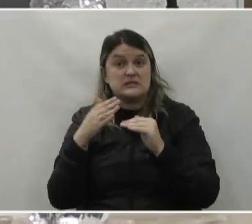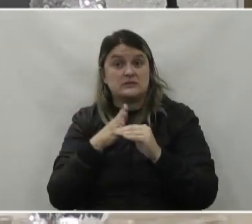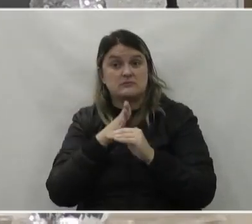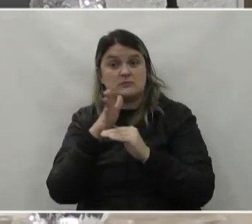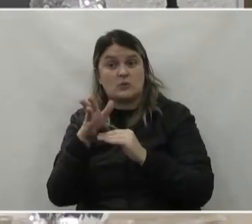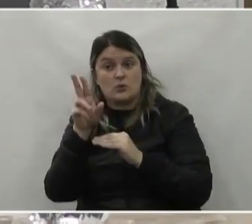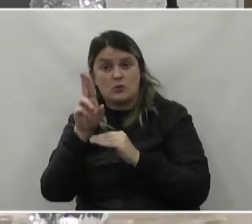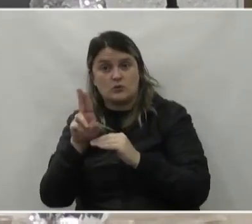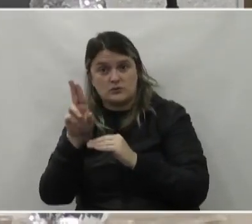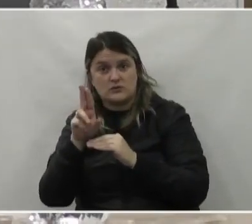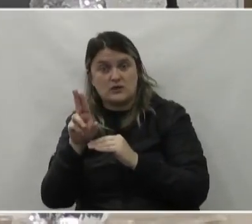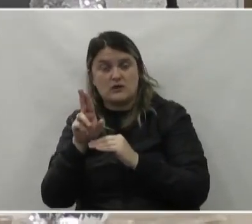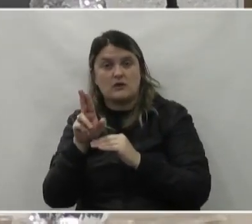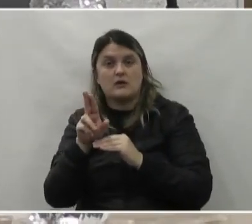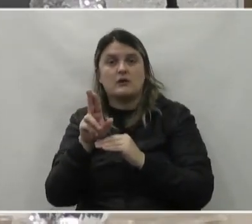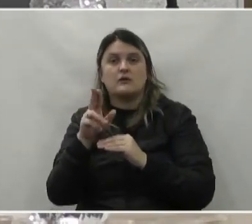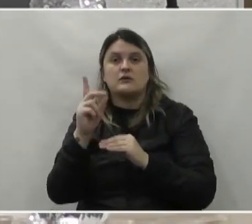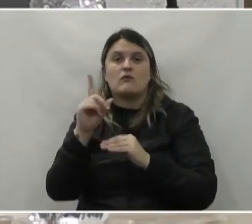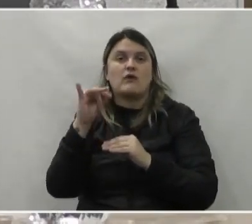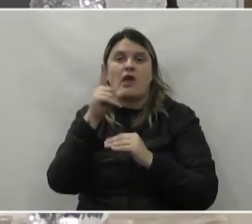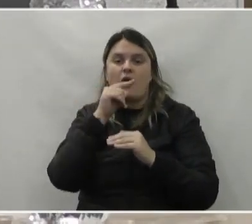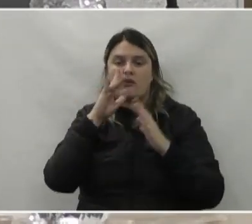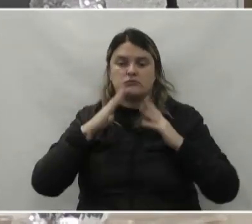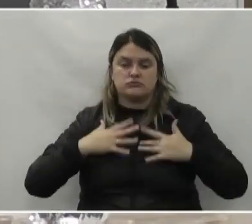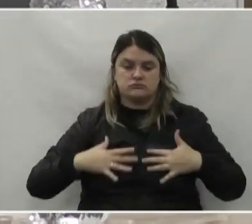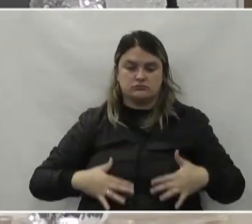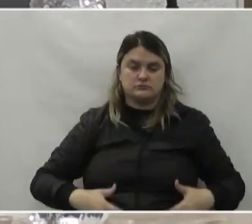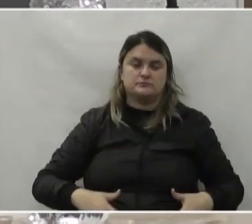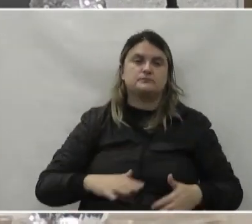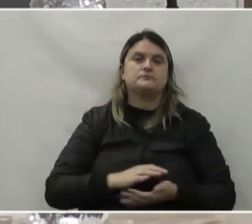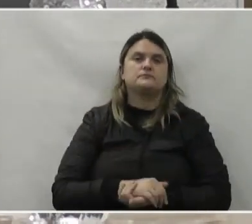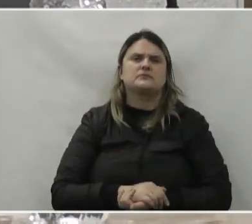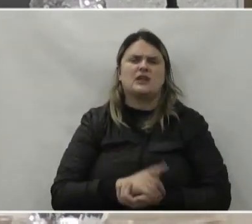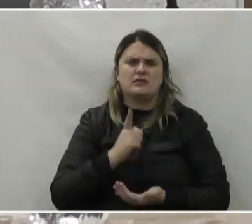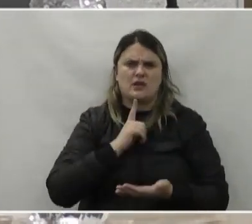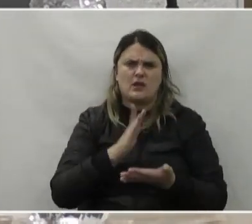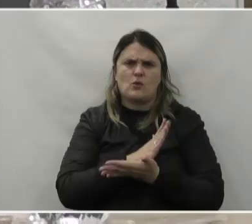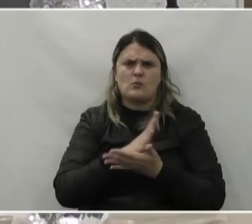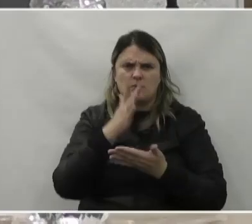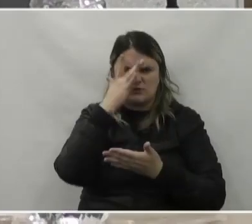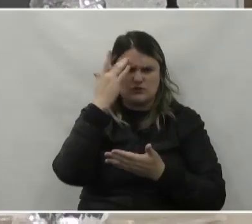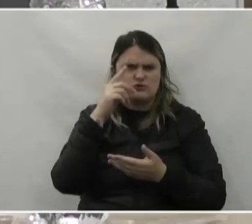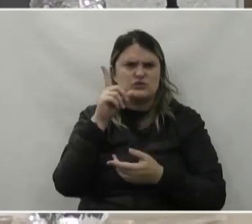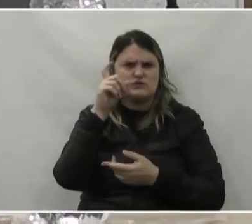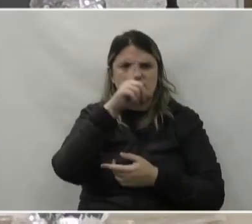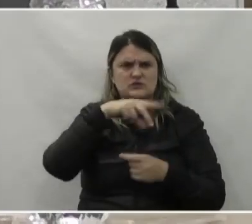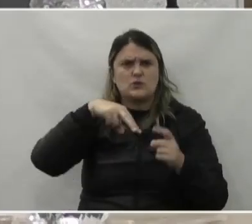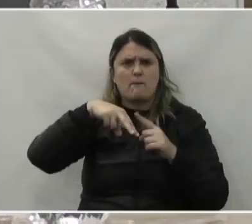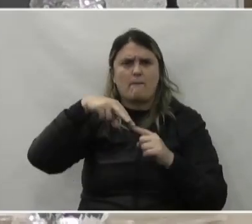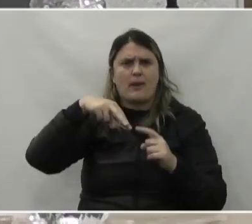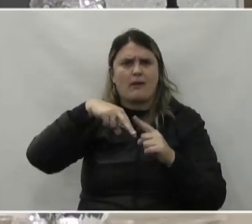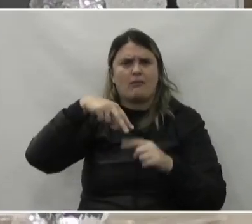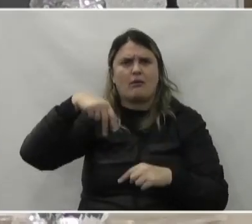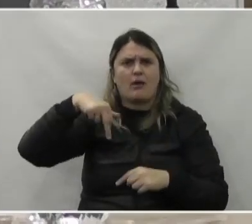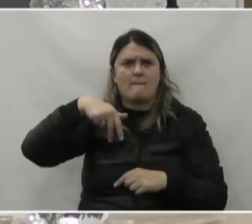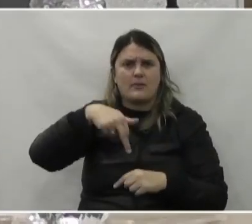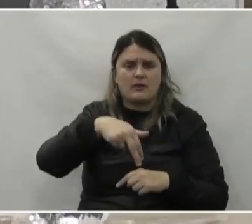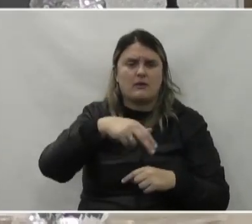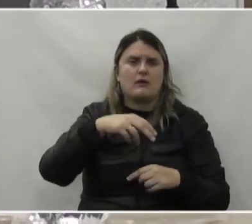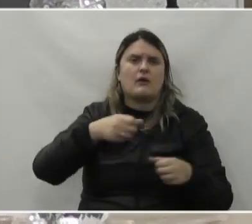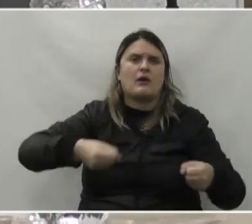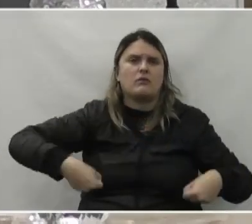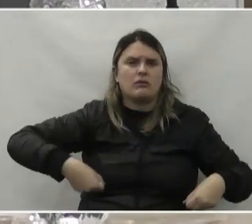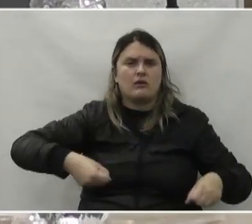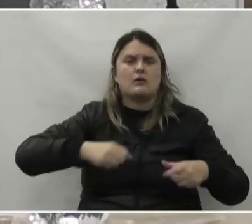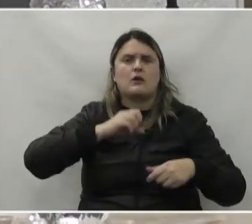esse ônibus. Aqui tem muitas pessoas com muita dificuldade para andar e tal. Então, pedindo também ao prefeito que